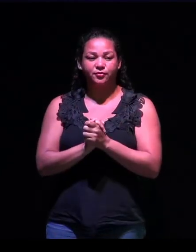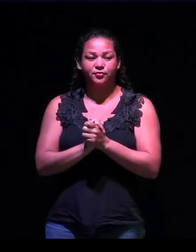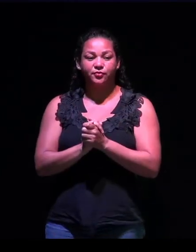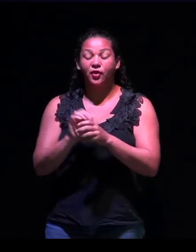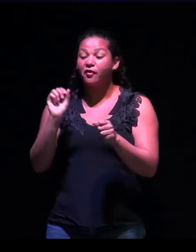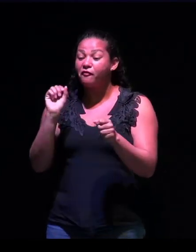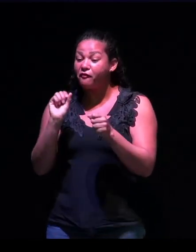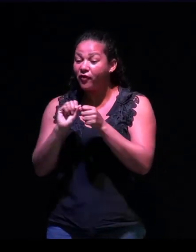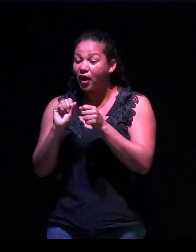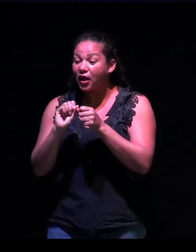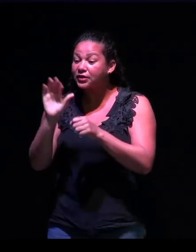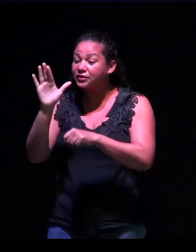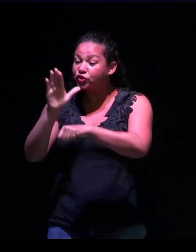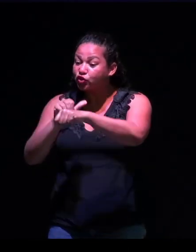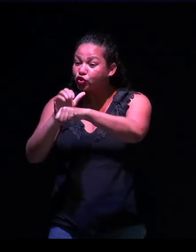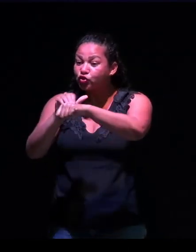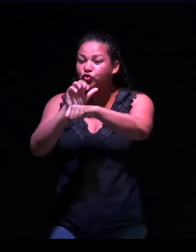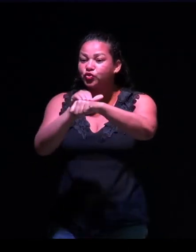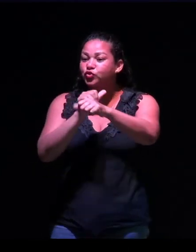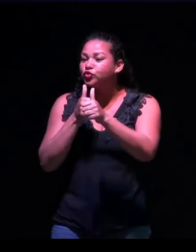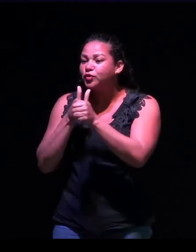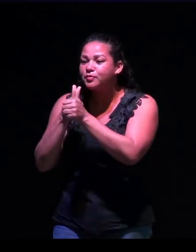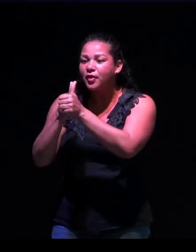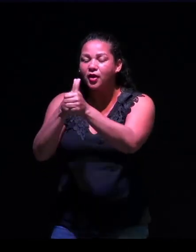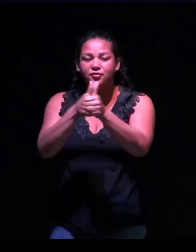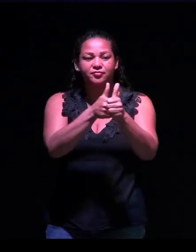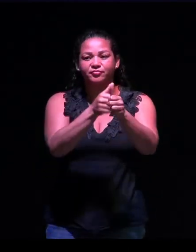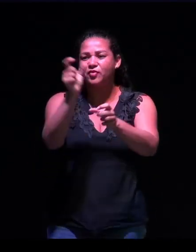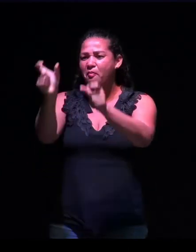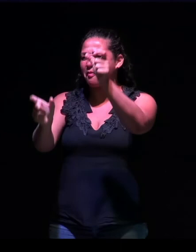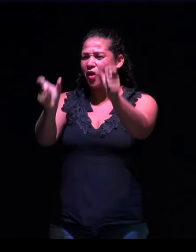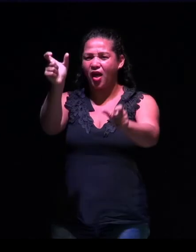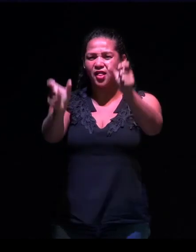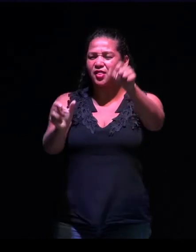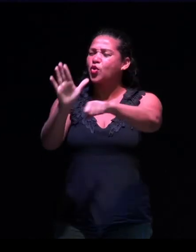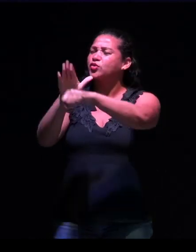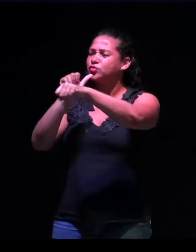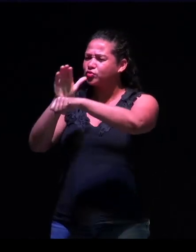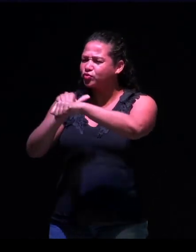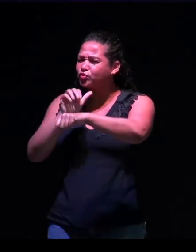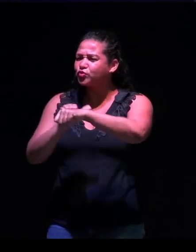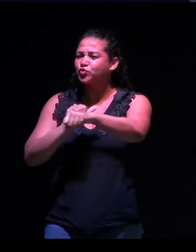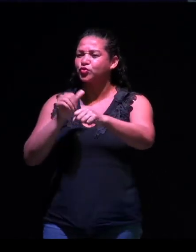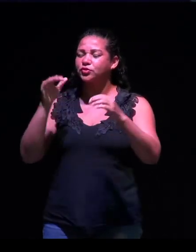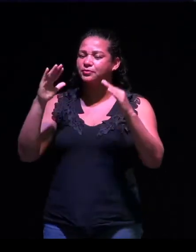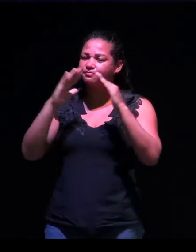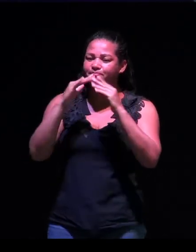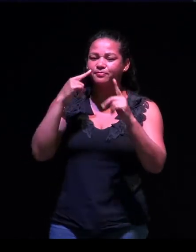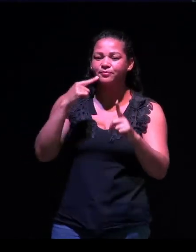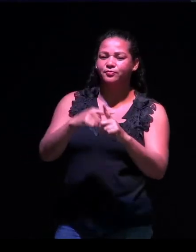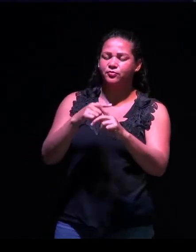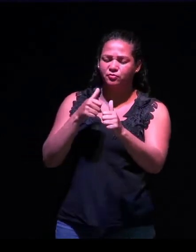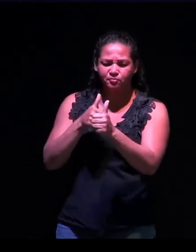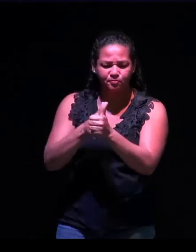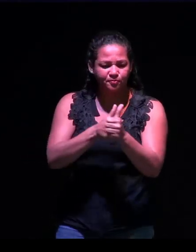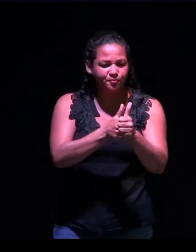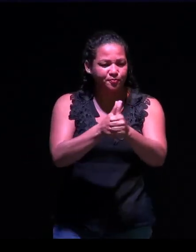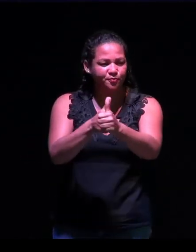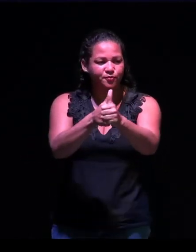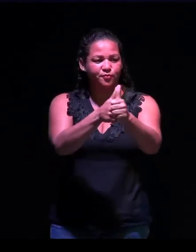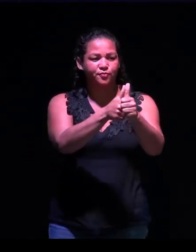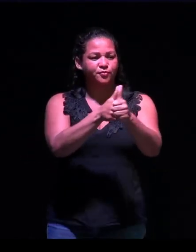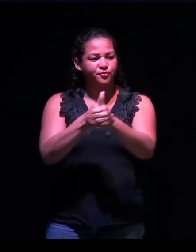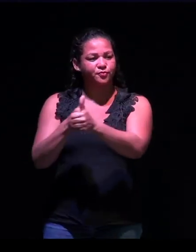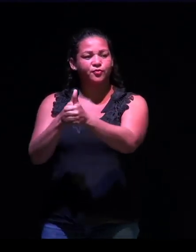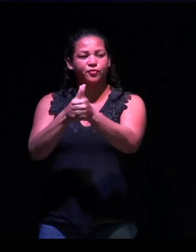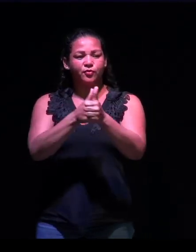Fazer discípulos, vocês sabem muito bem, nós sabemos. Então, como aquele patrão que viajou e disse: fique dando comida